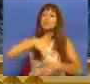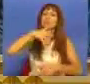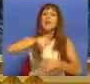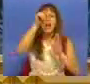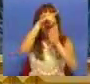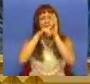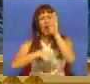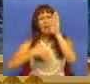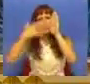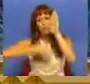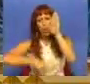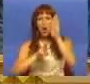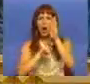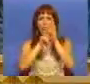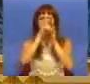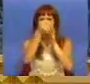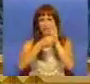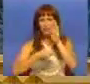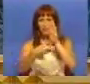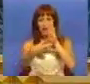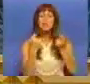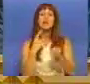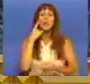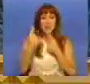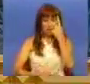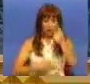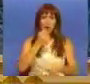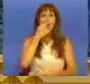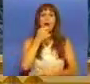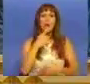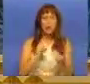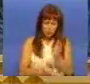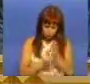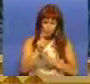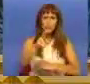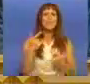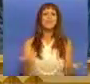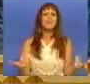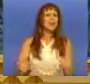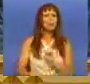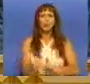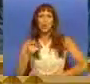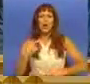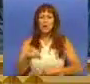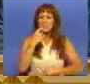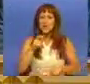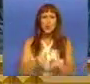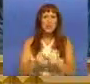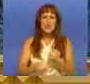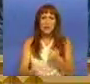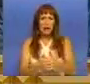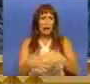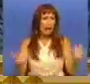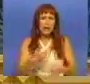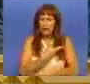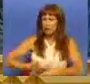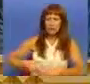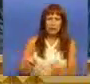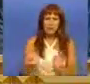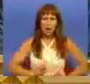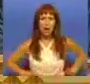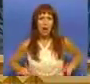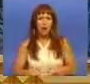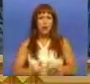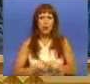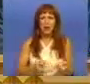divulgada uma lista completa desses aumentos. Mas eu conheço alguns medicamentos que foram aumentados e que não são medicamentos envelhecidos, antigos e